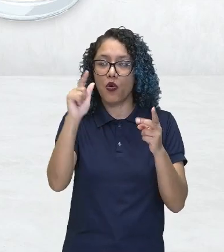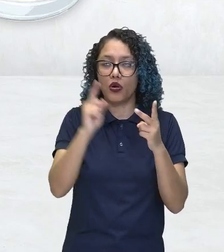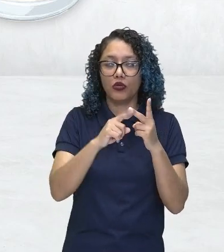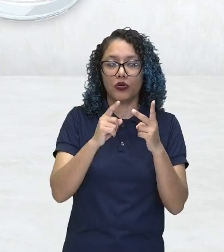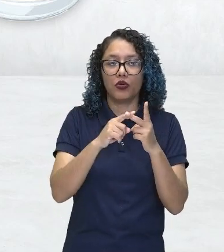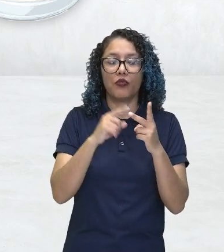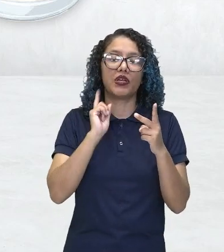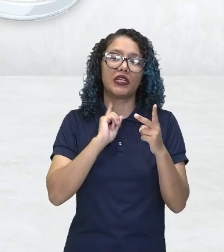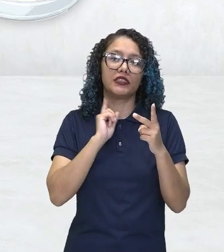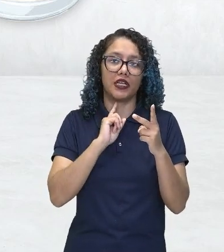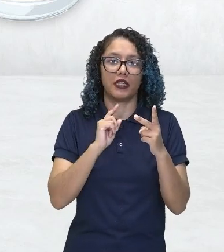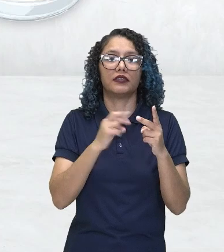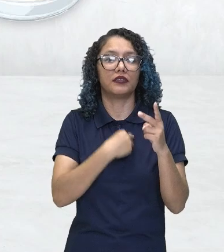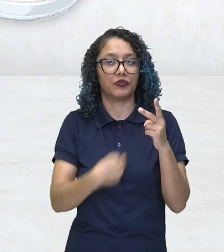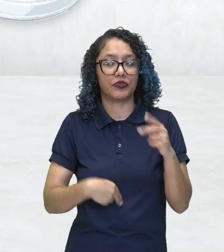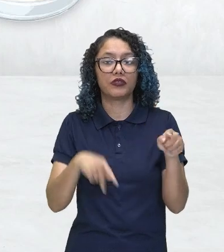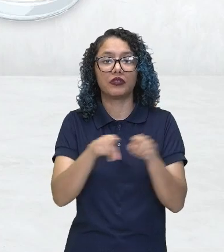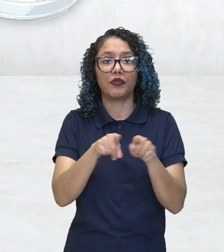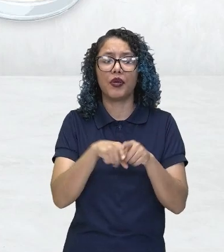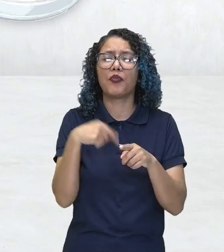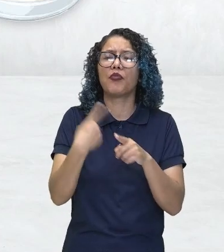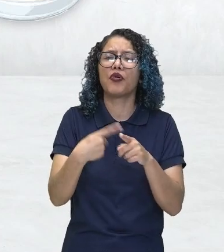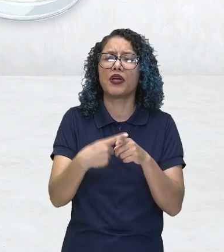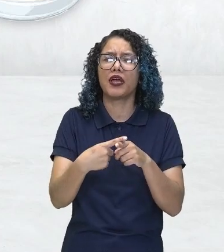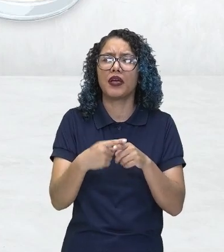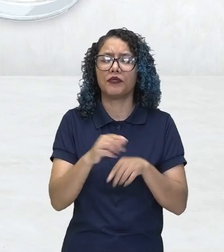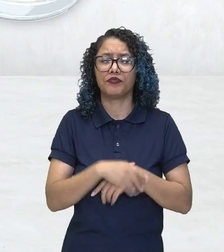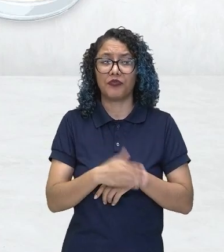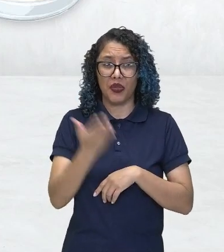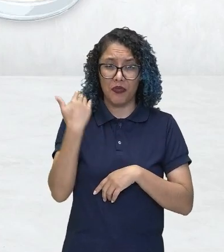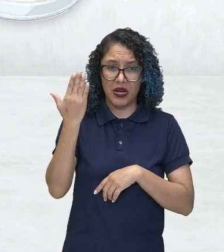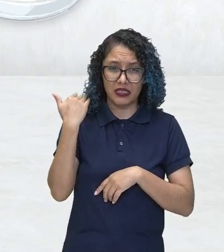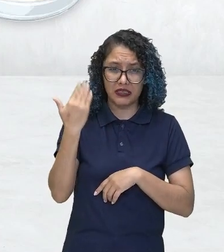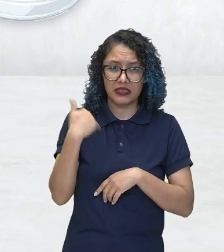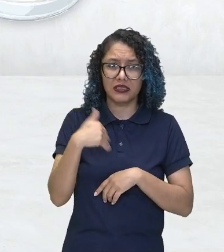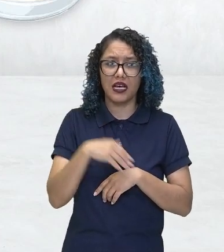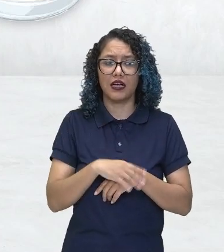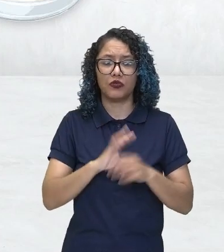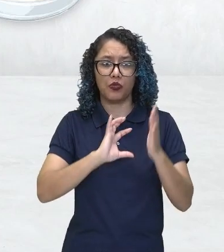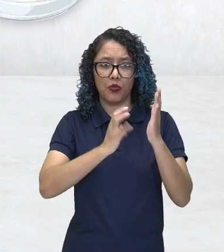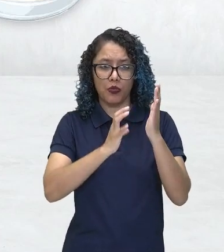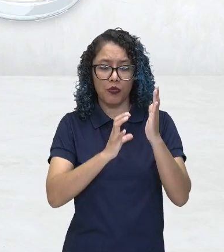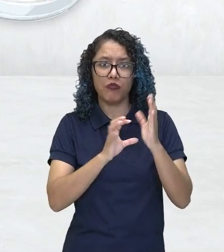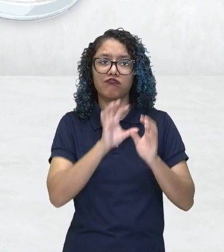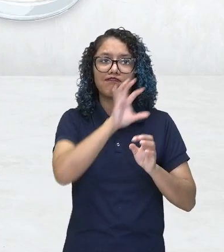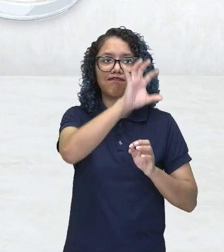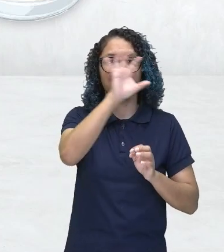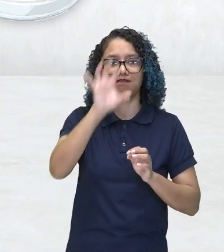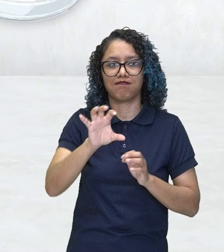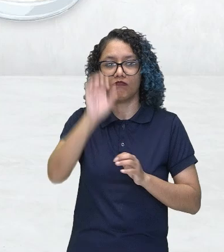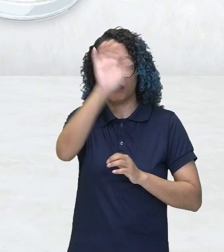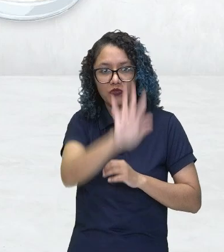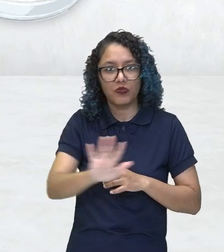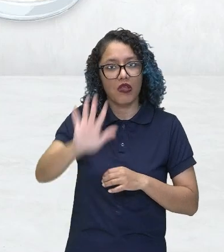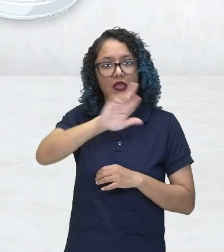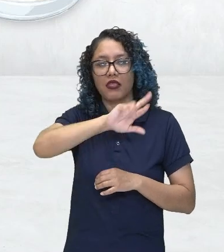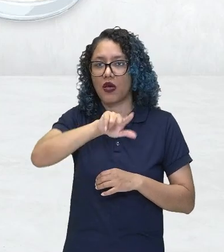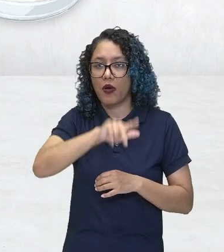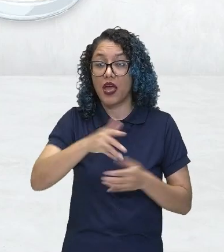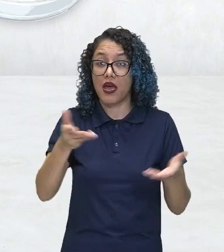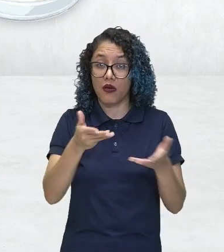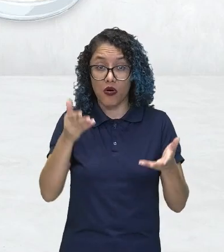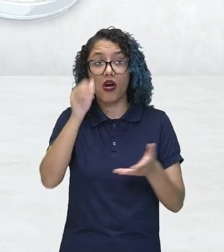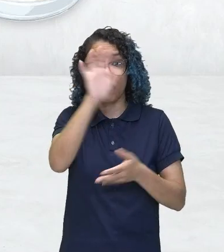naquela época os partidos eles eram regionais, não eram partidos nacionalizados como são hoje, né? Hoje os partidos eles são